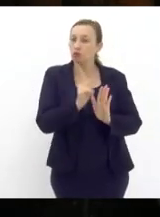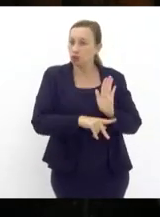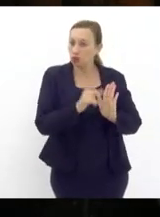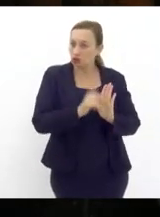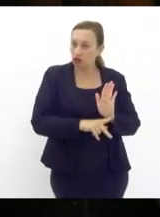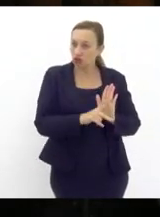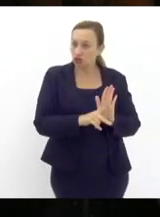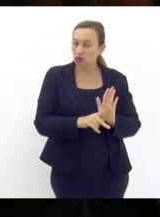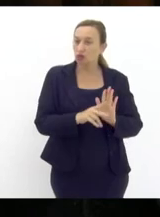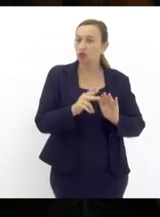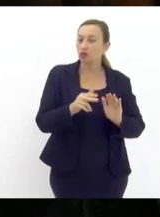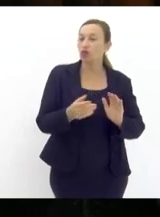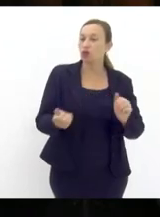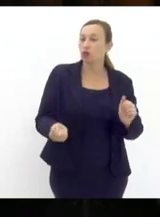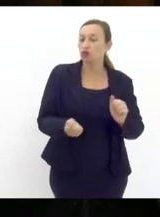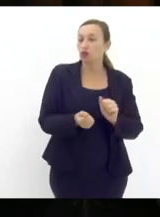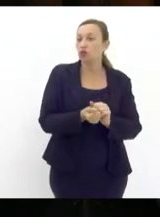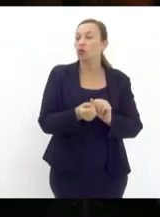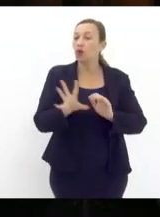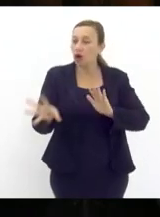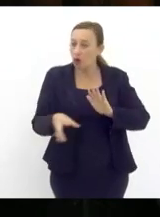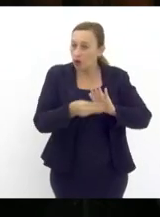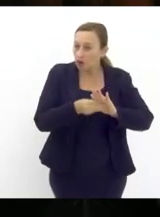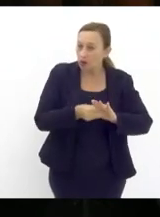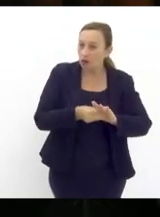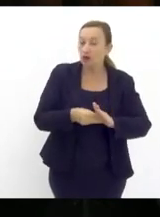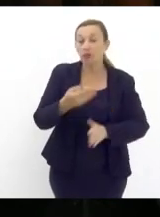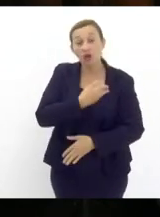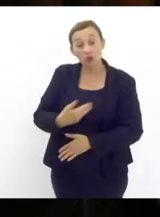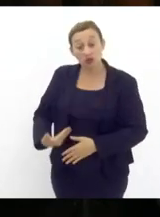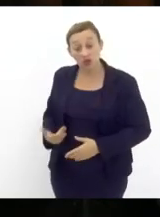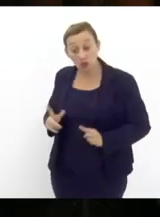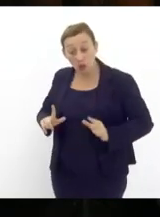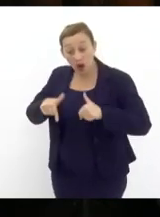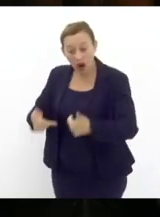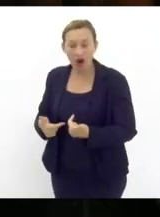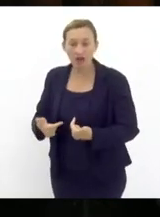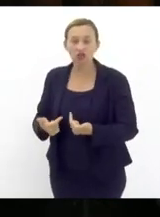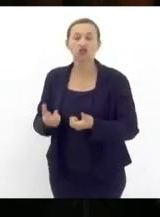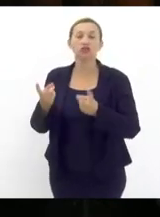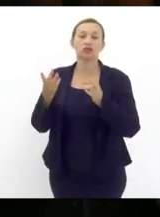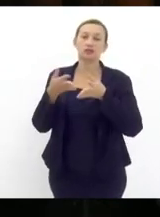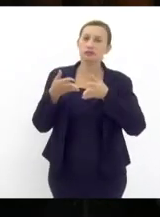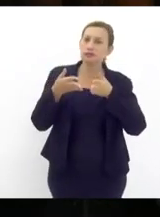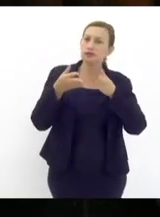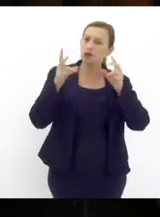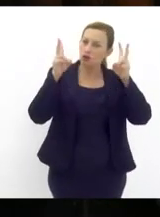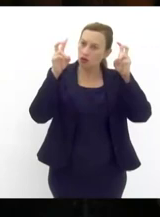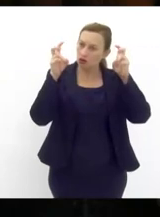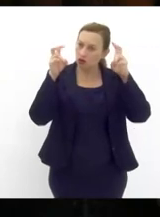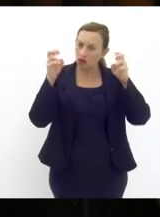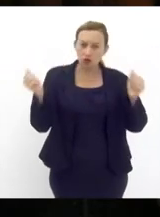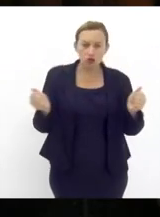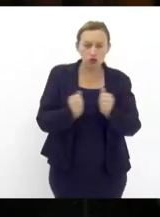das emendas para que o governador entre de cabeça nesse tema junto com os estados do sul